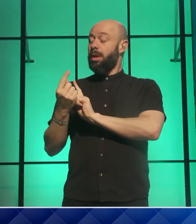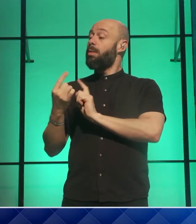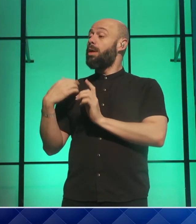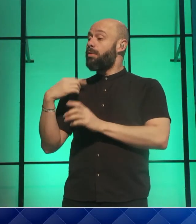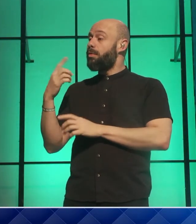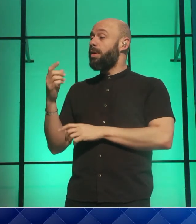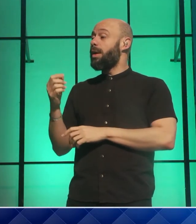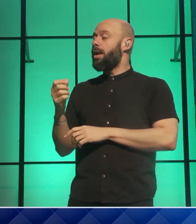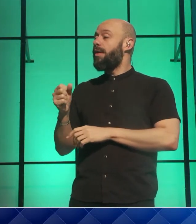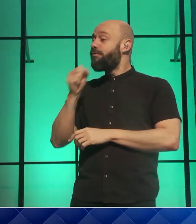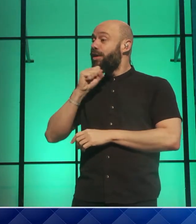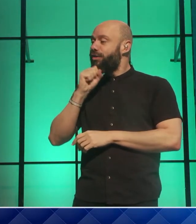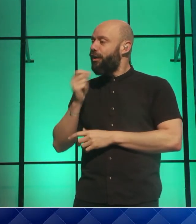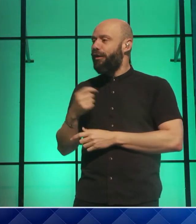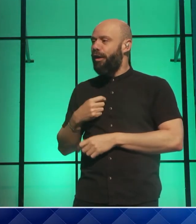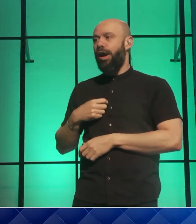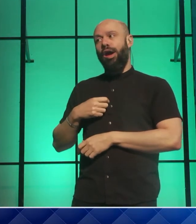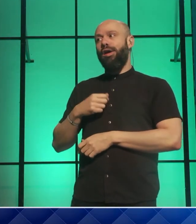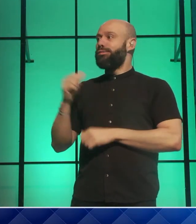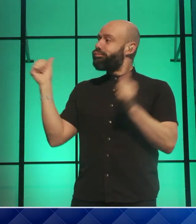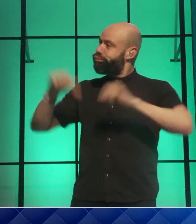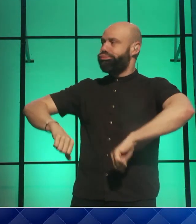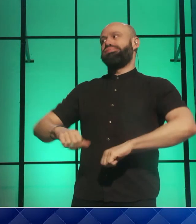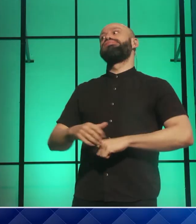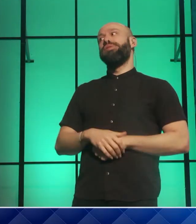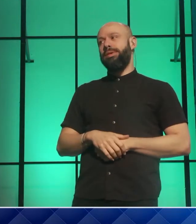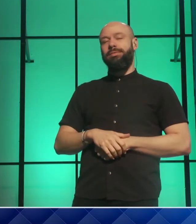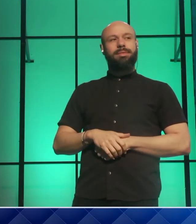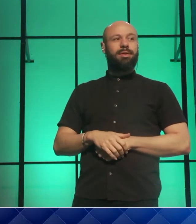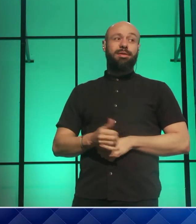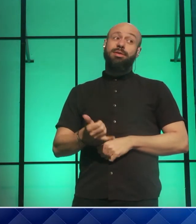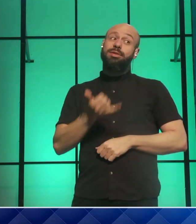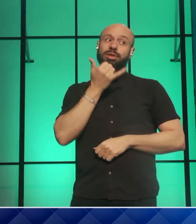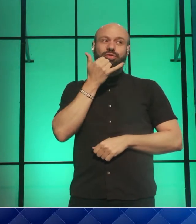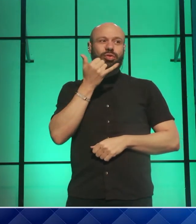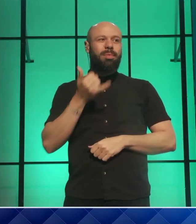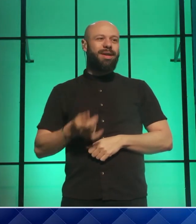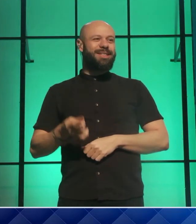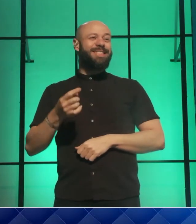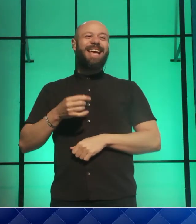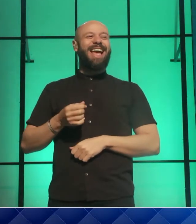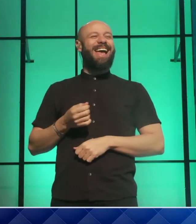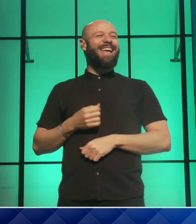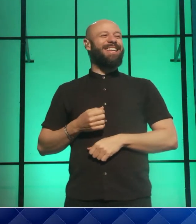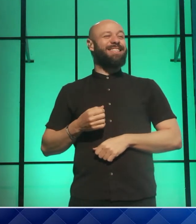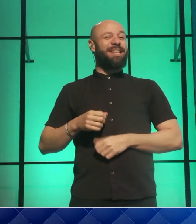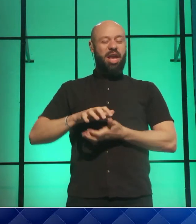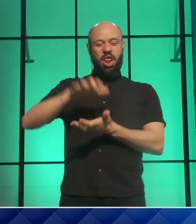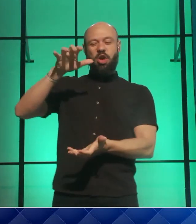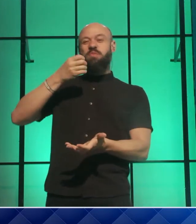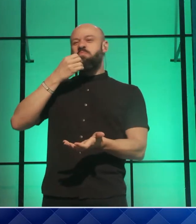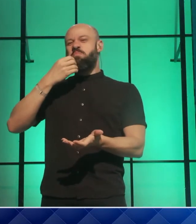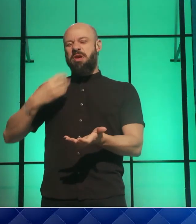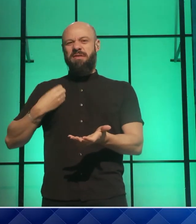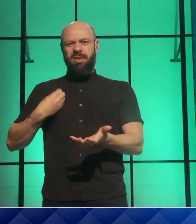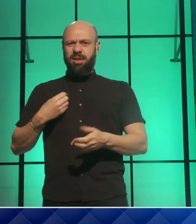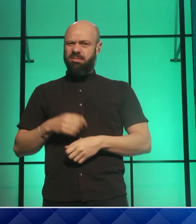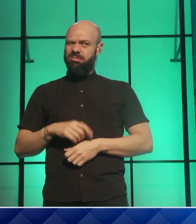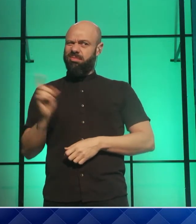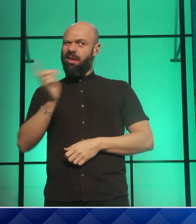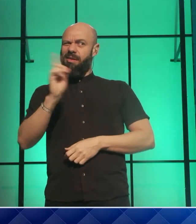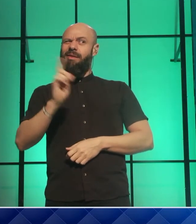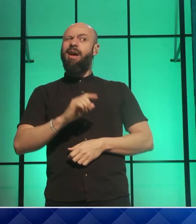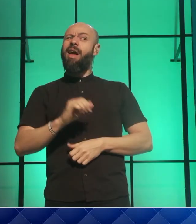uma droga. Me perdoe que inventou essa coisa de que terceira idade é uma maravilha. Isso é mentira. Melhor idade,